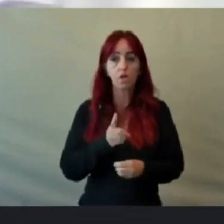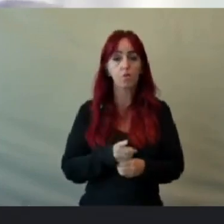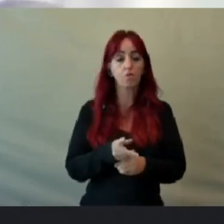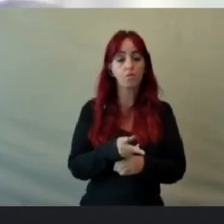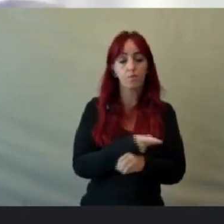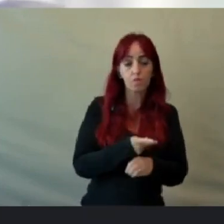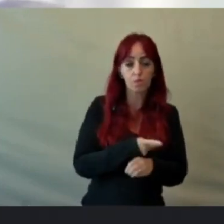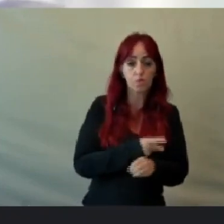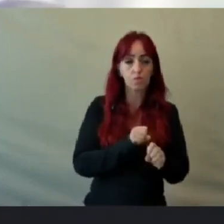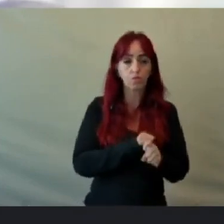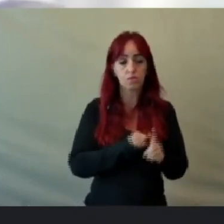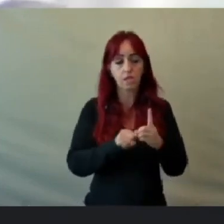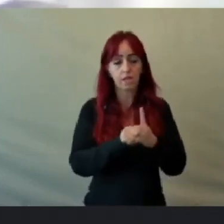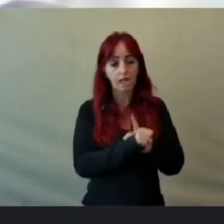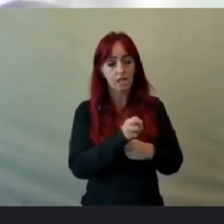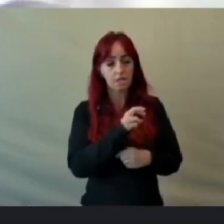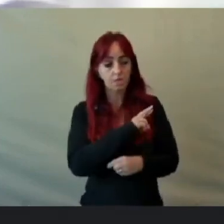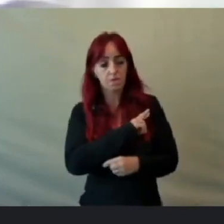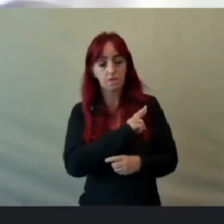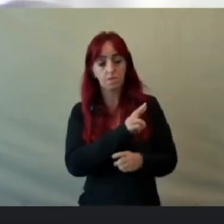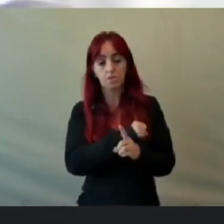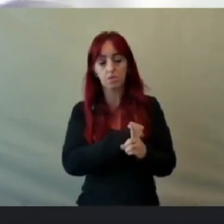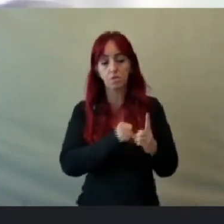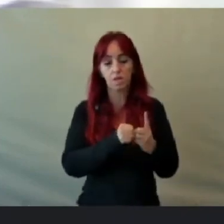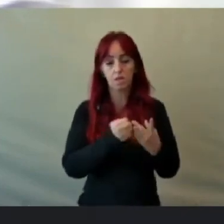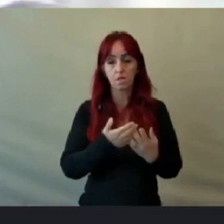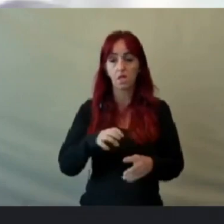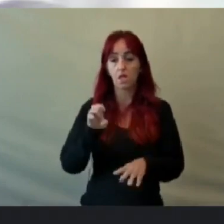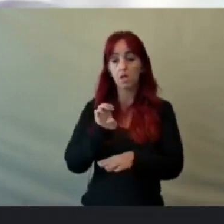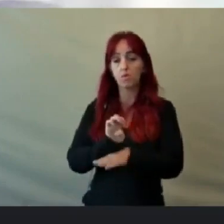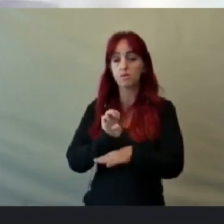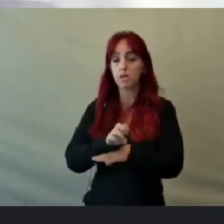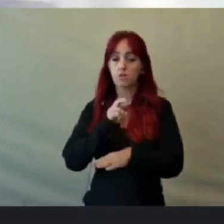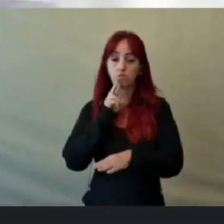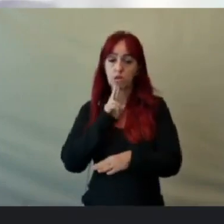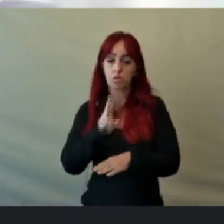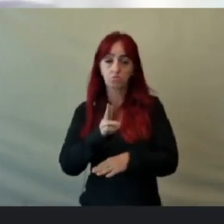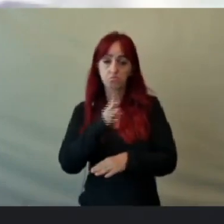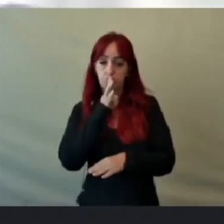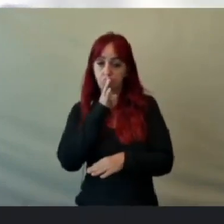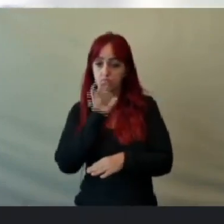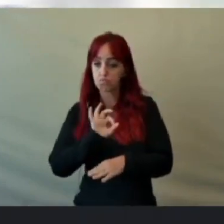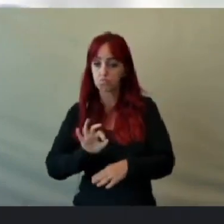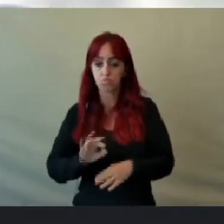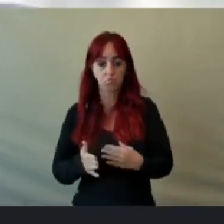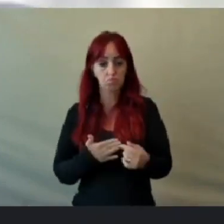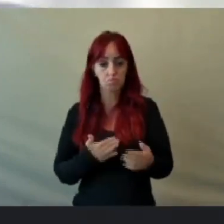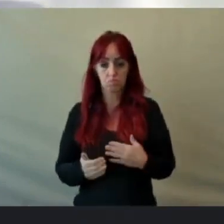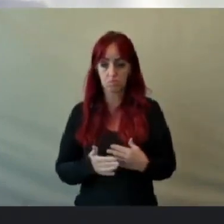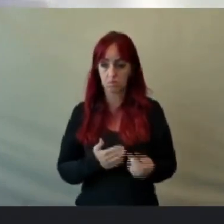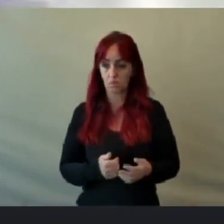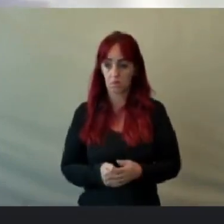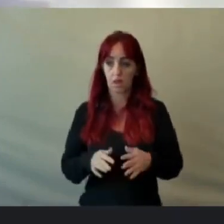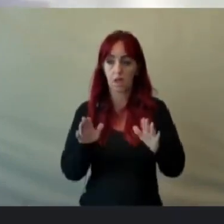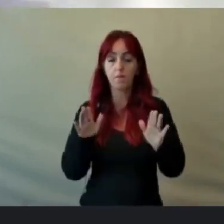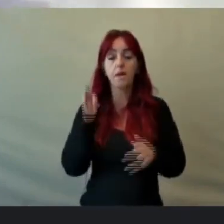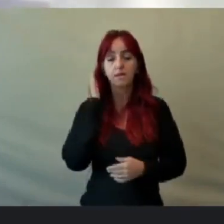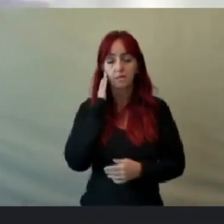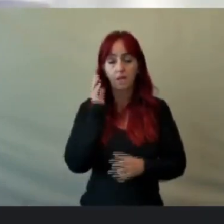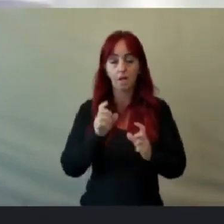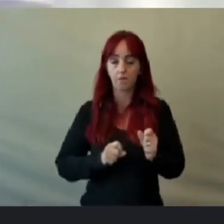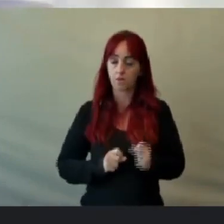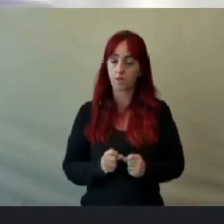é muito omisso nas suas respostas independente de qualquer coisa mas a gente sabe o quanto é difícil pautar o